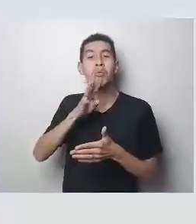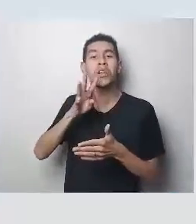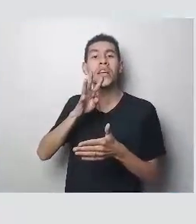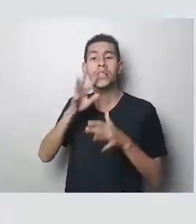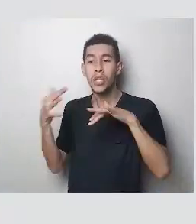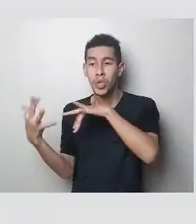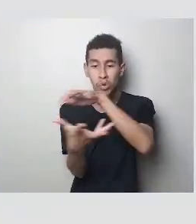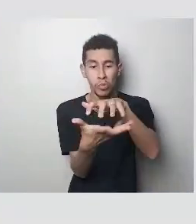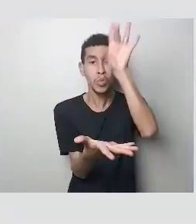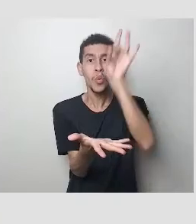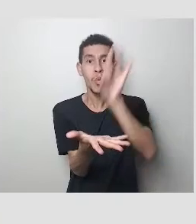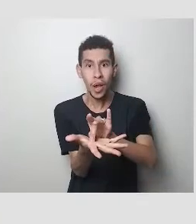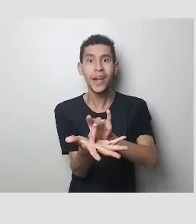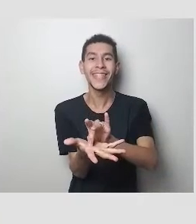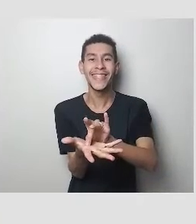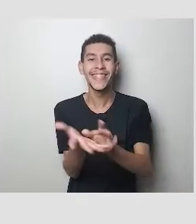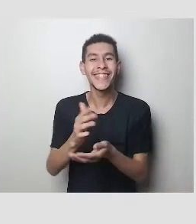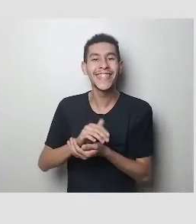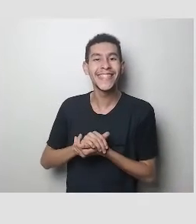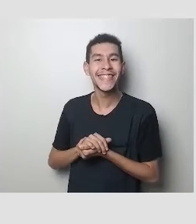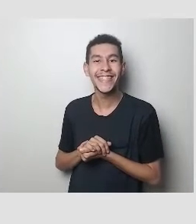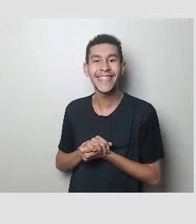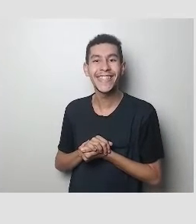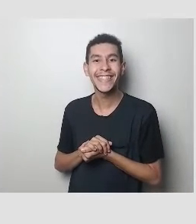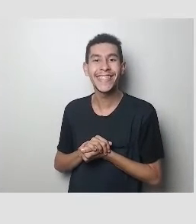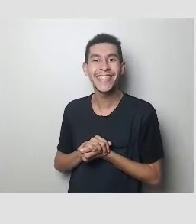o mundo reconhece.